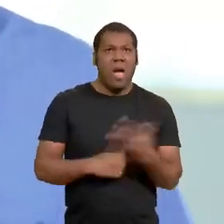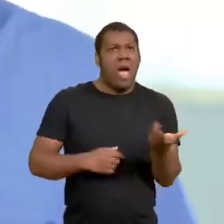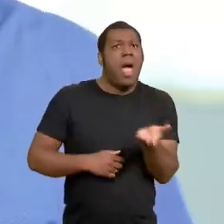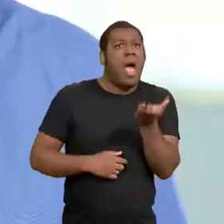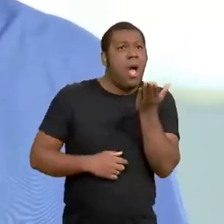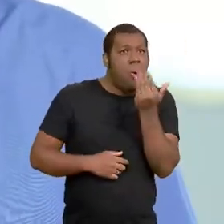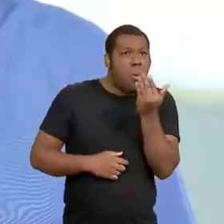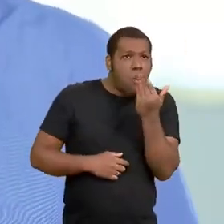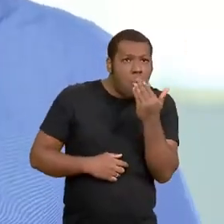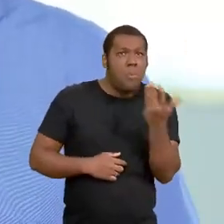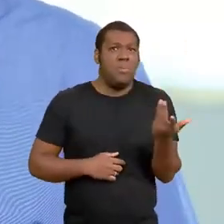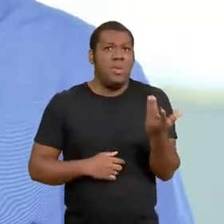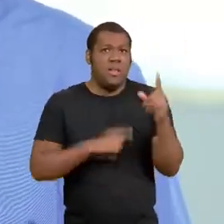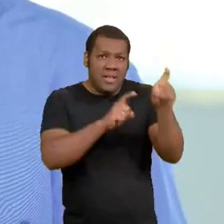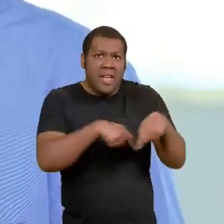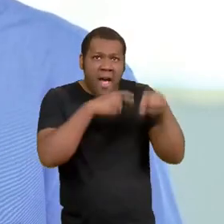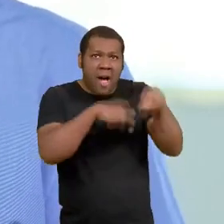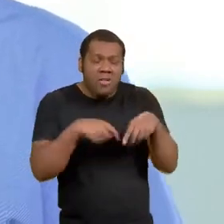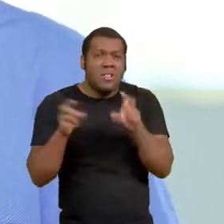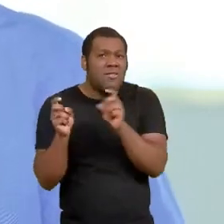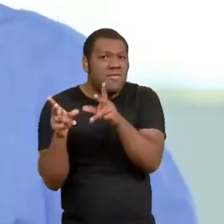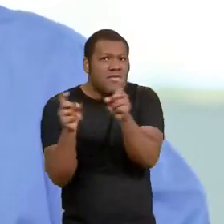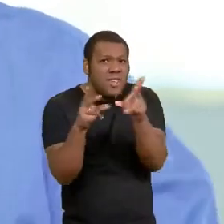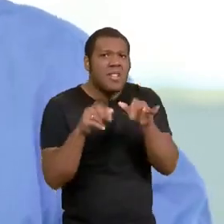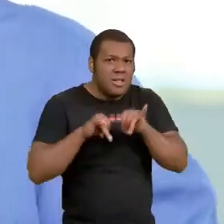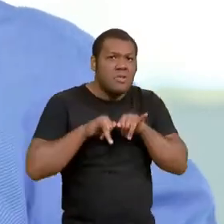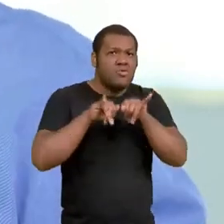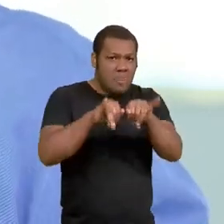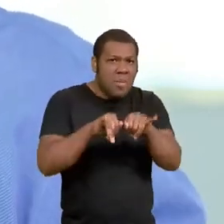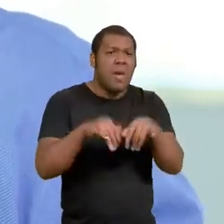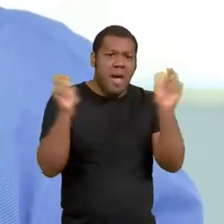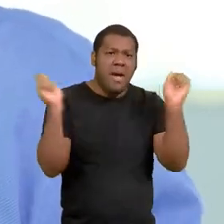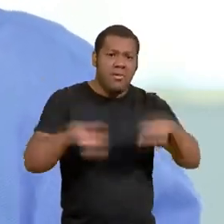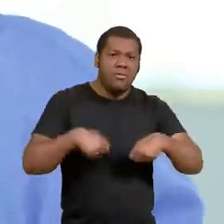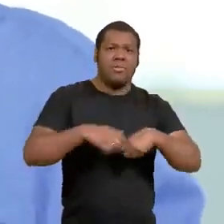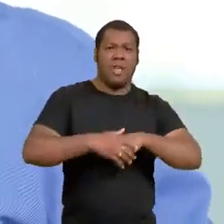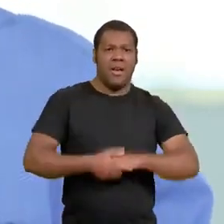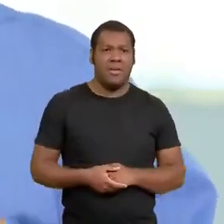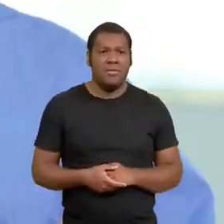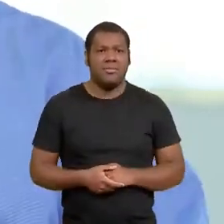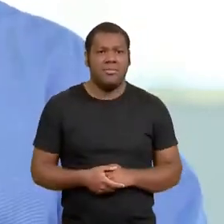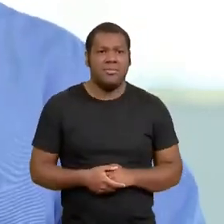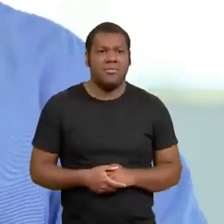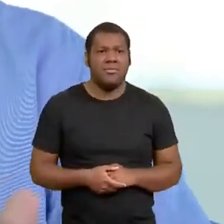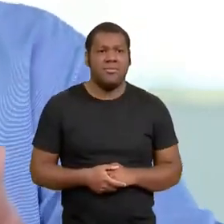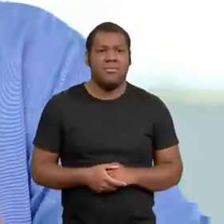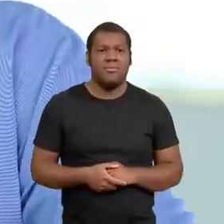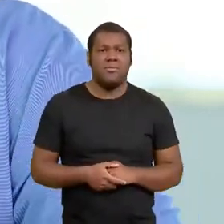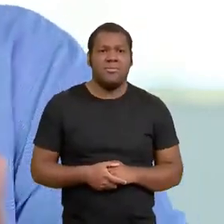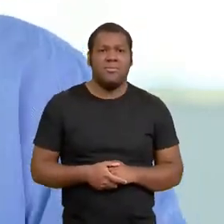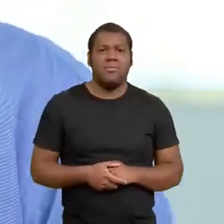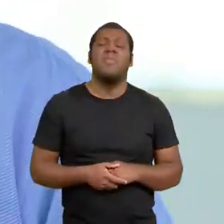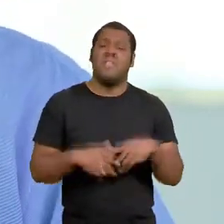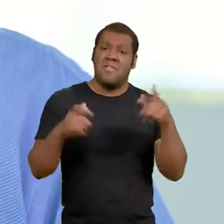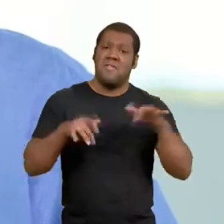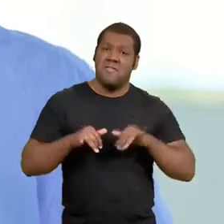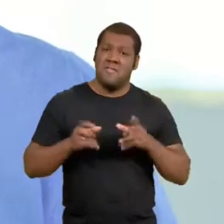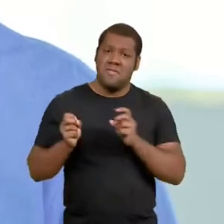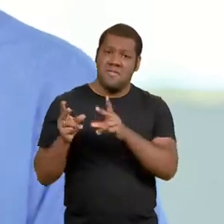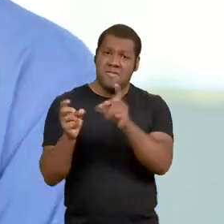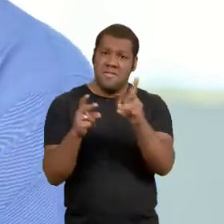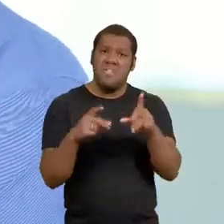produz, sabe, qualquer outro produto que ele produzir de frios, ele pode vender, basta que a gente facilita